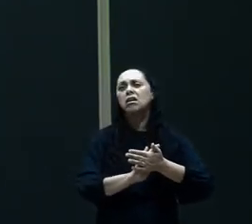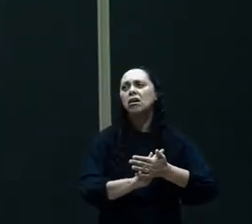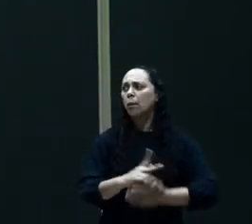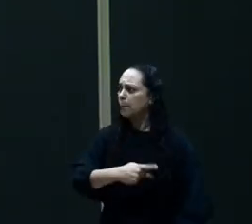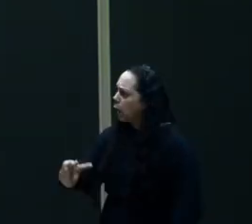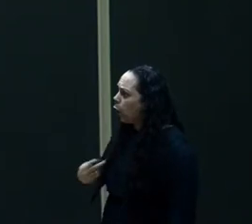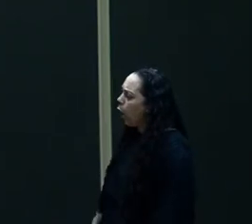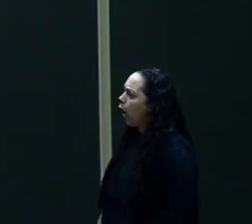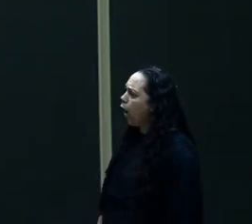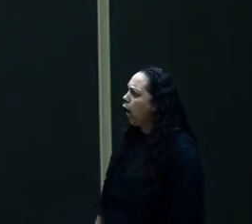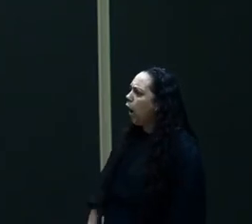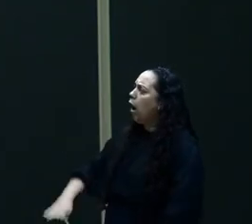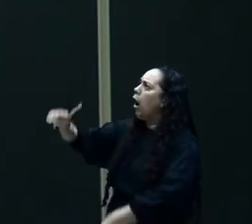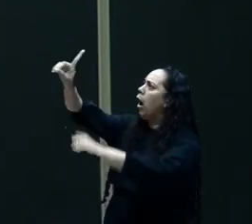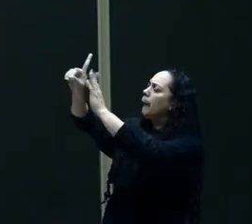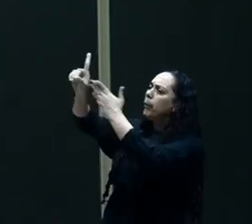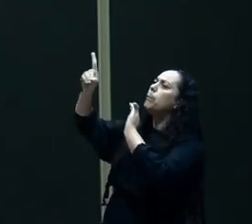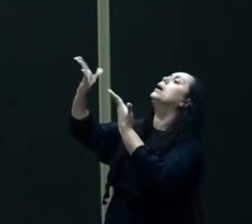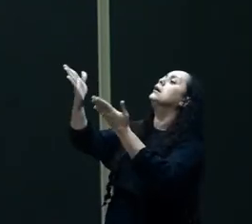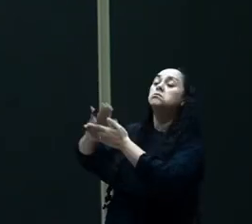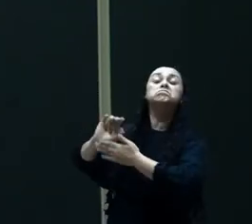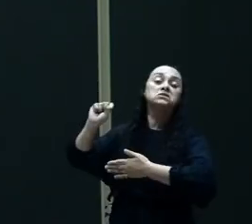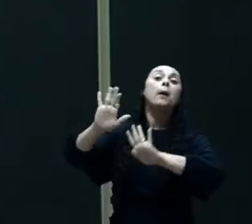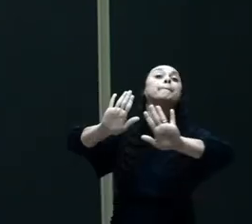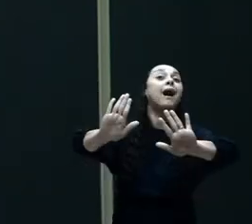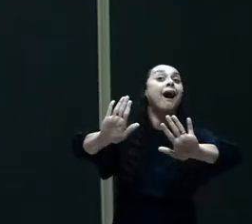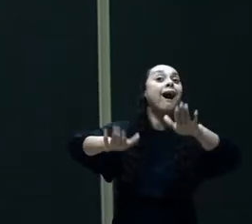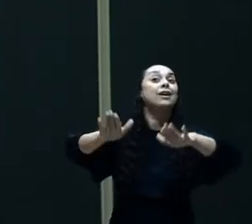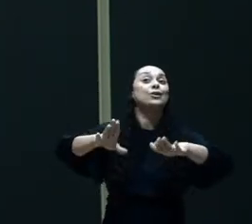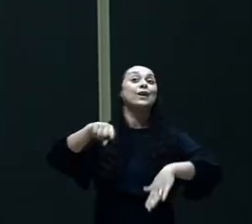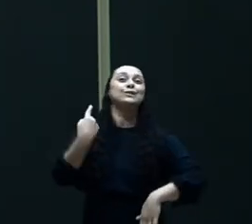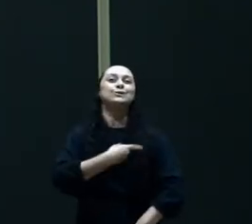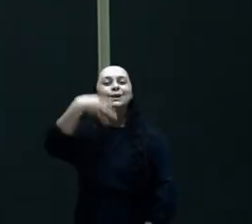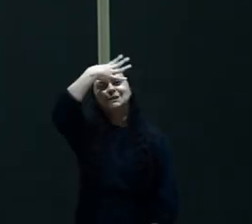diante de uma situação que a gente vive a gente esquece da